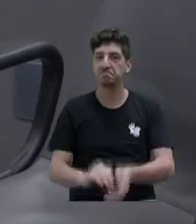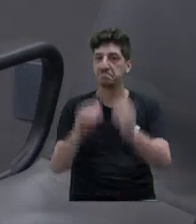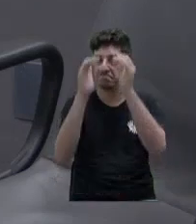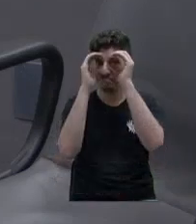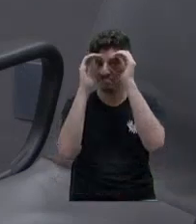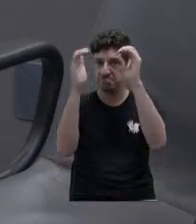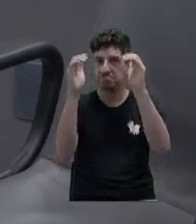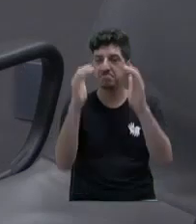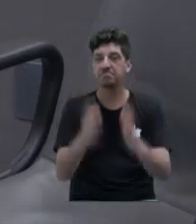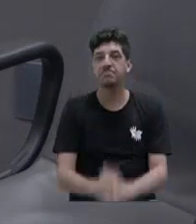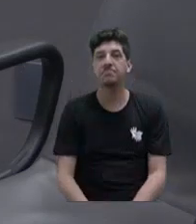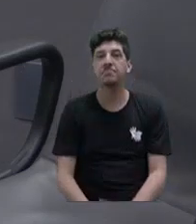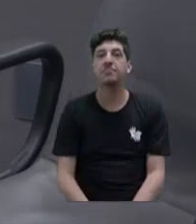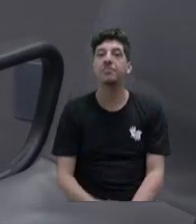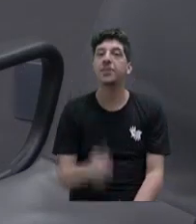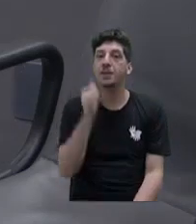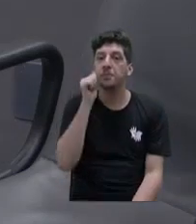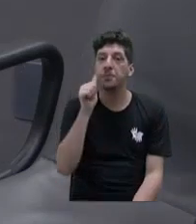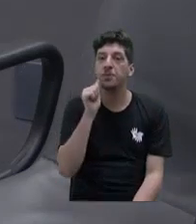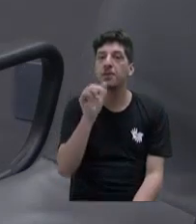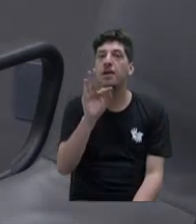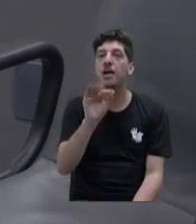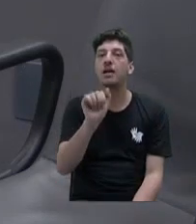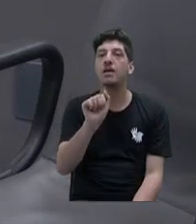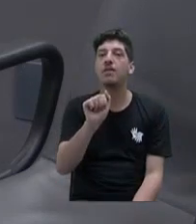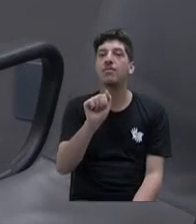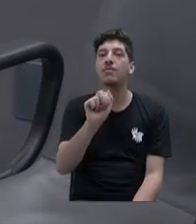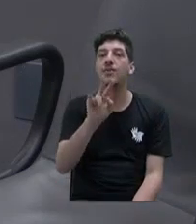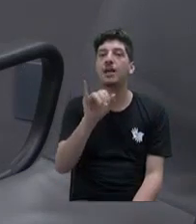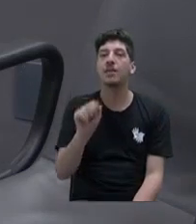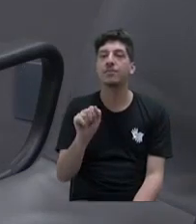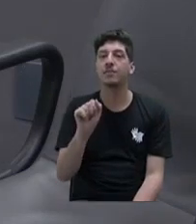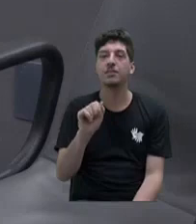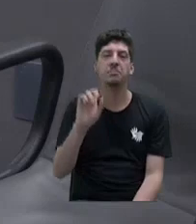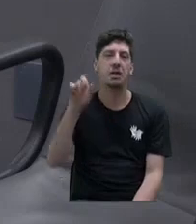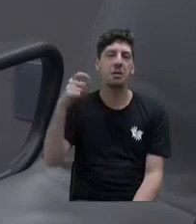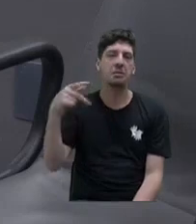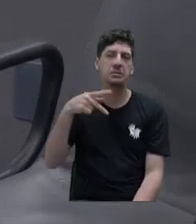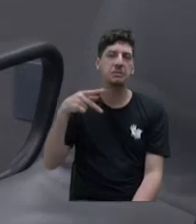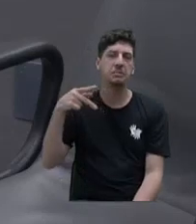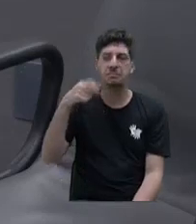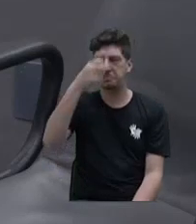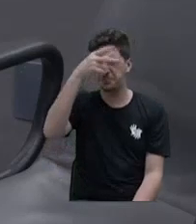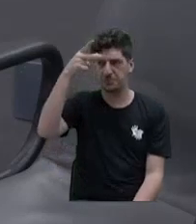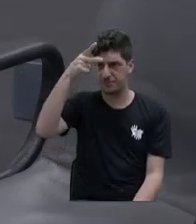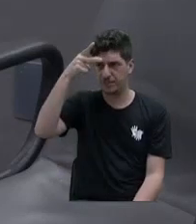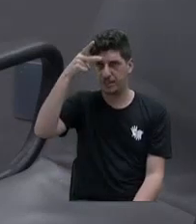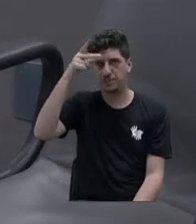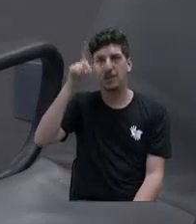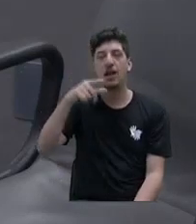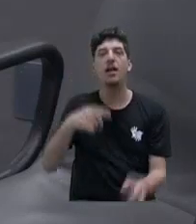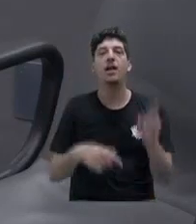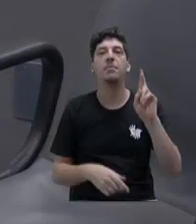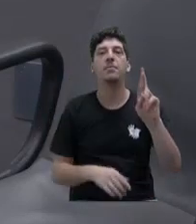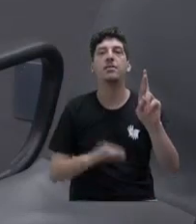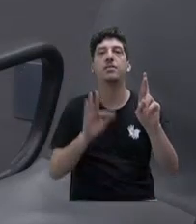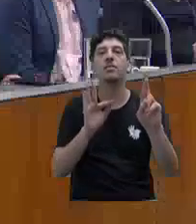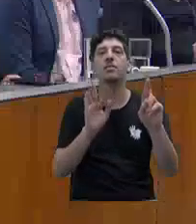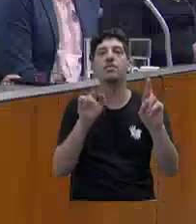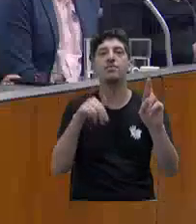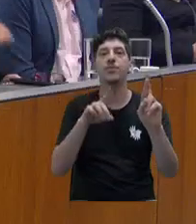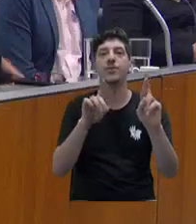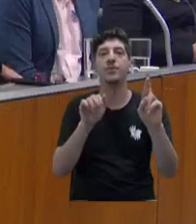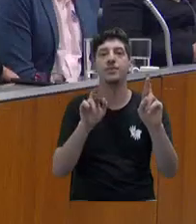respeitosa a Flávia Neves, que, enquanto eu fui prefeito em Muriaé, esteve à frente da Fundarte, que é a Fundação de